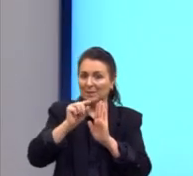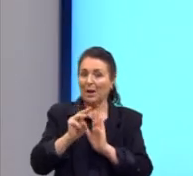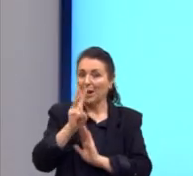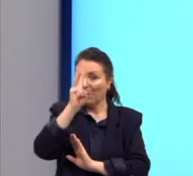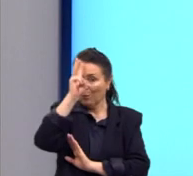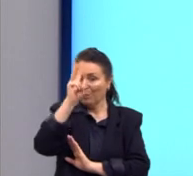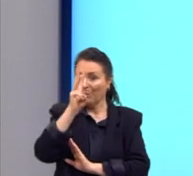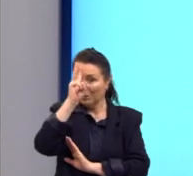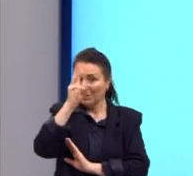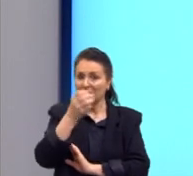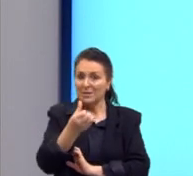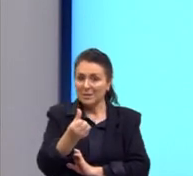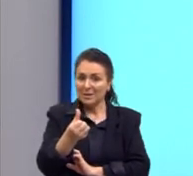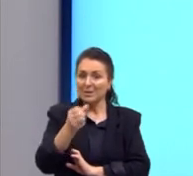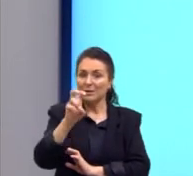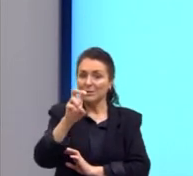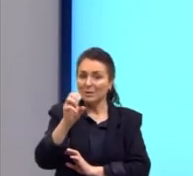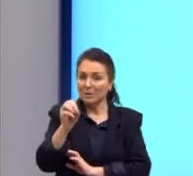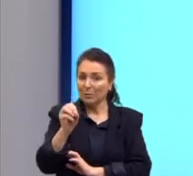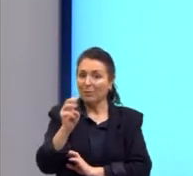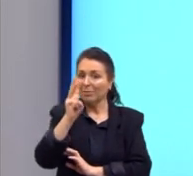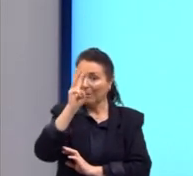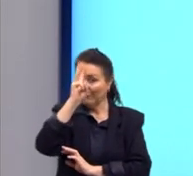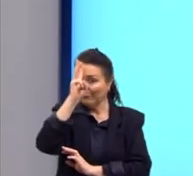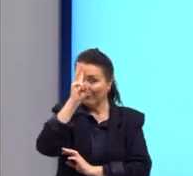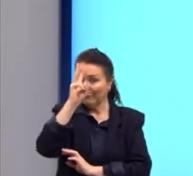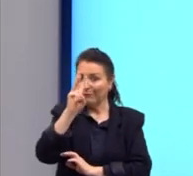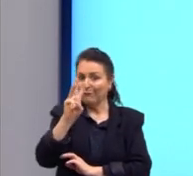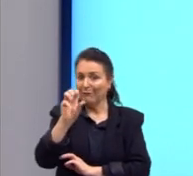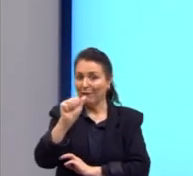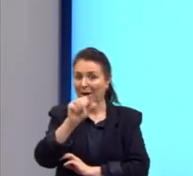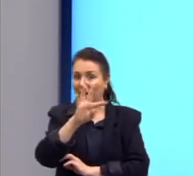né 650 watts e